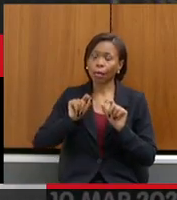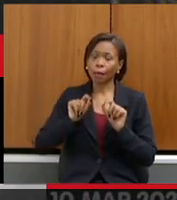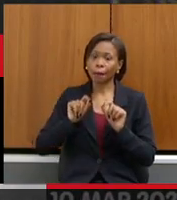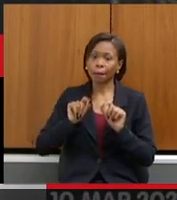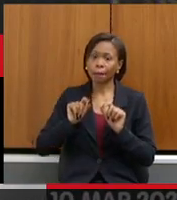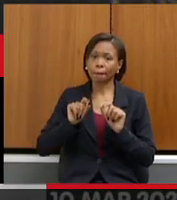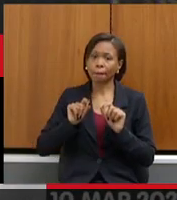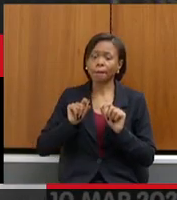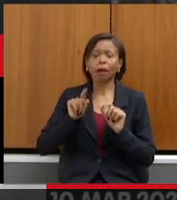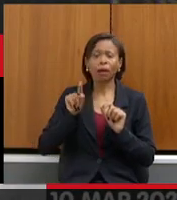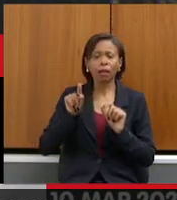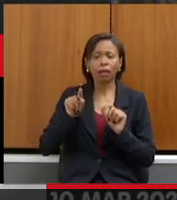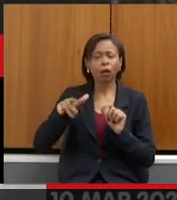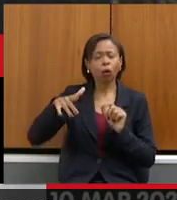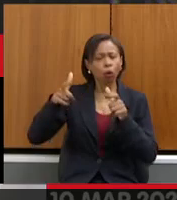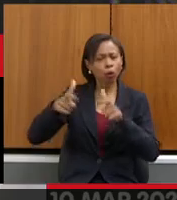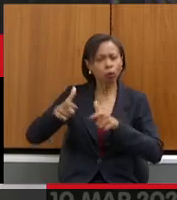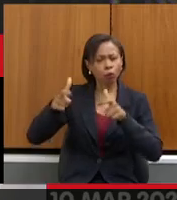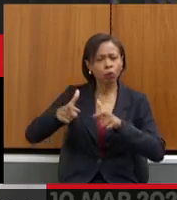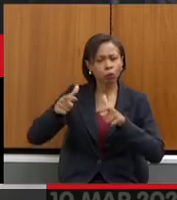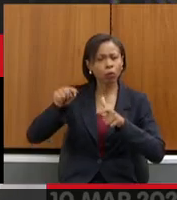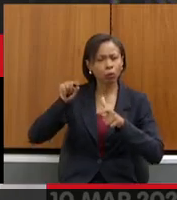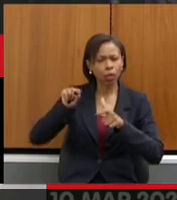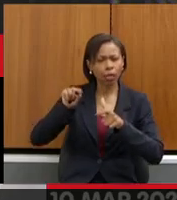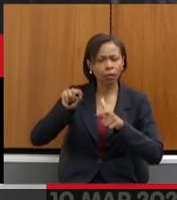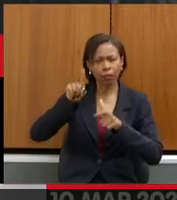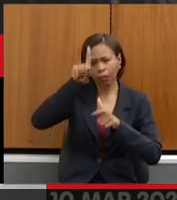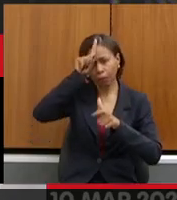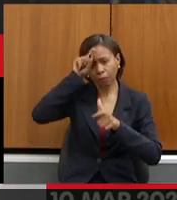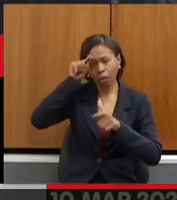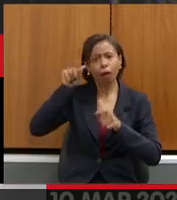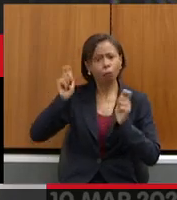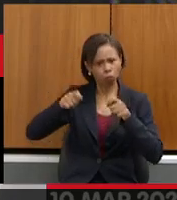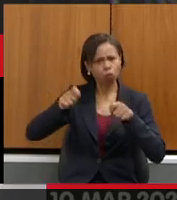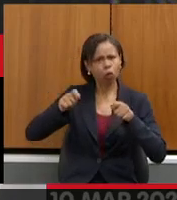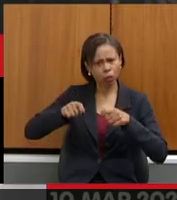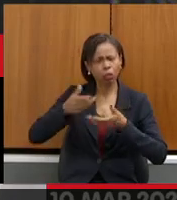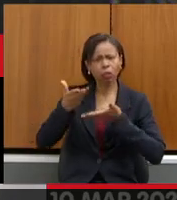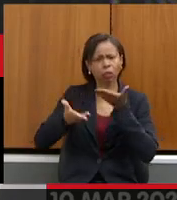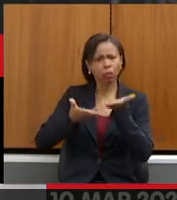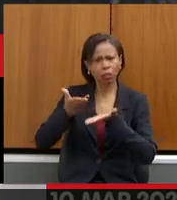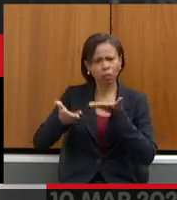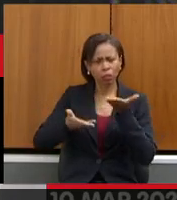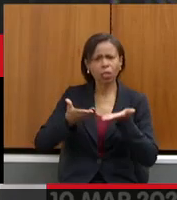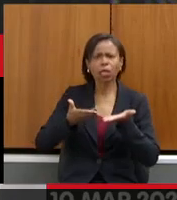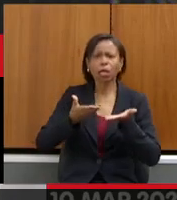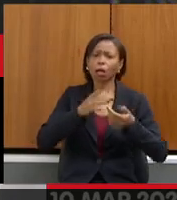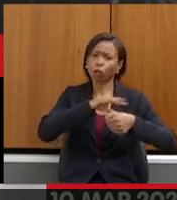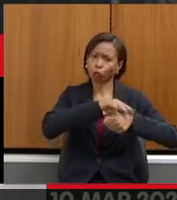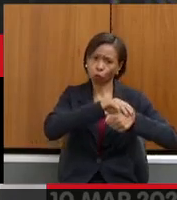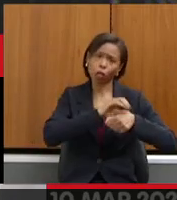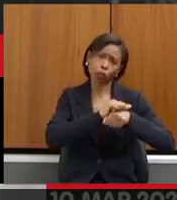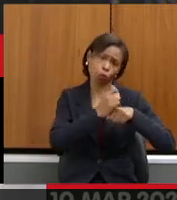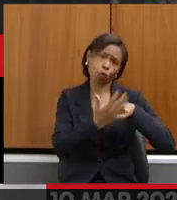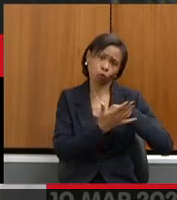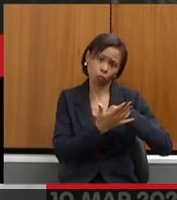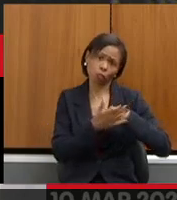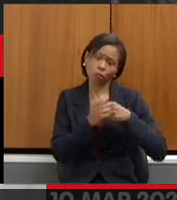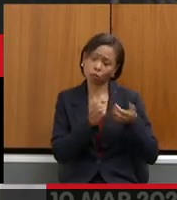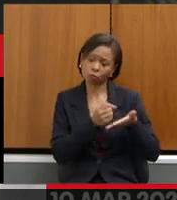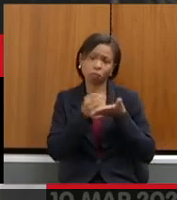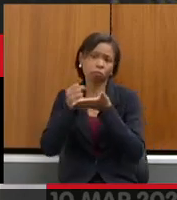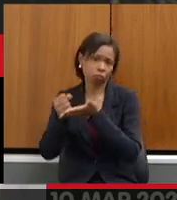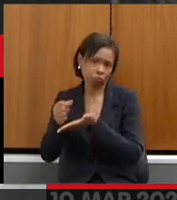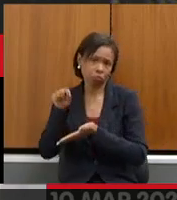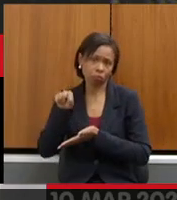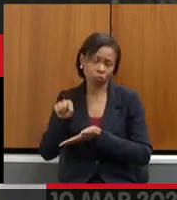e que é um espaço que poderia também atender os pacientes de convite aí eu quero aqui